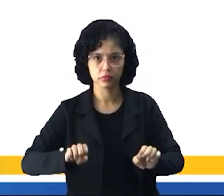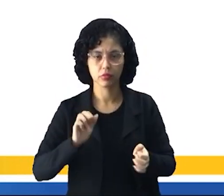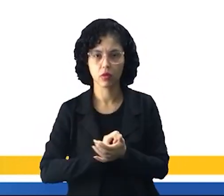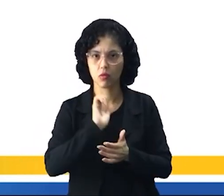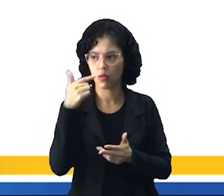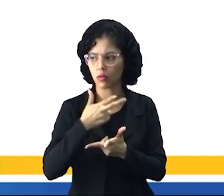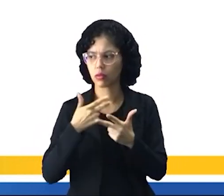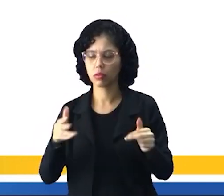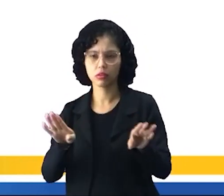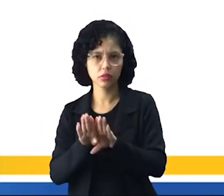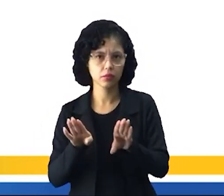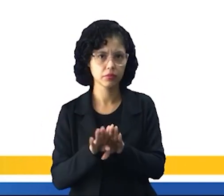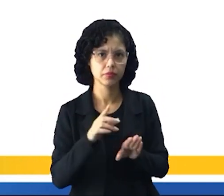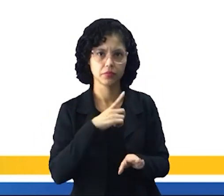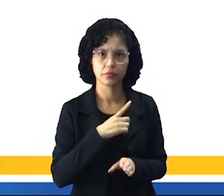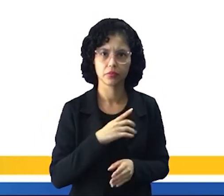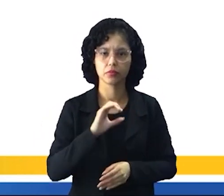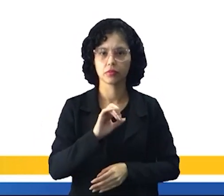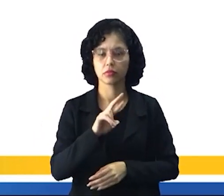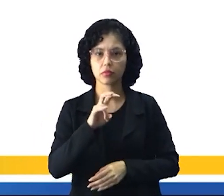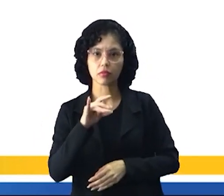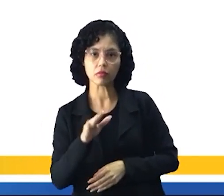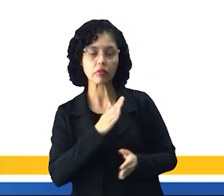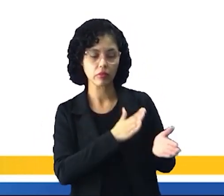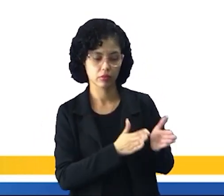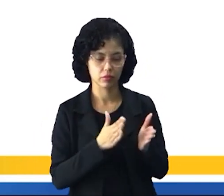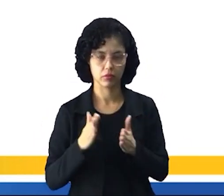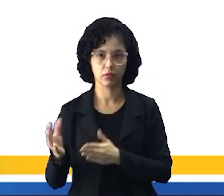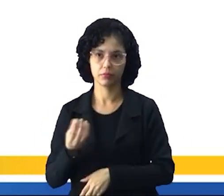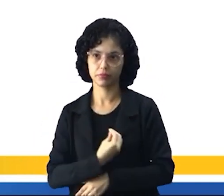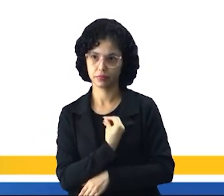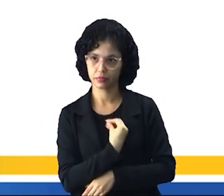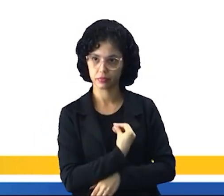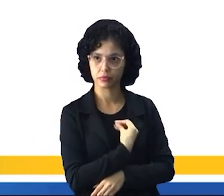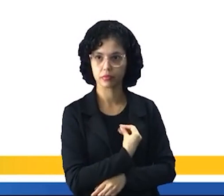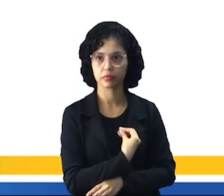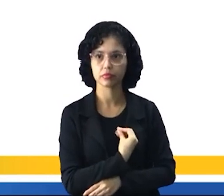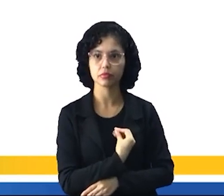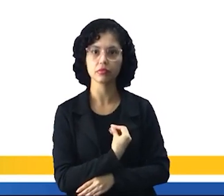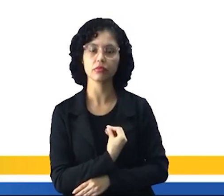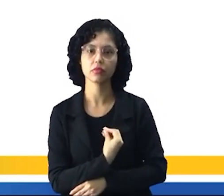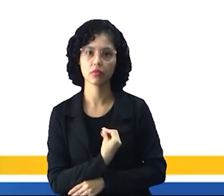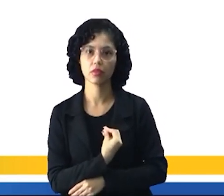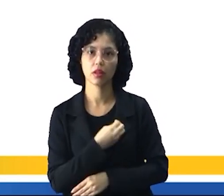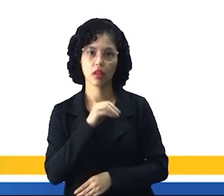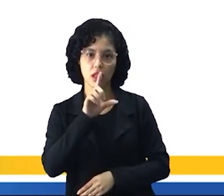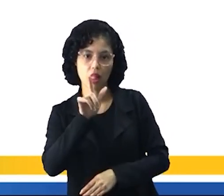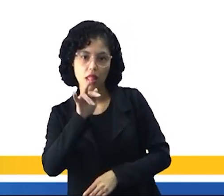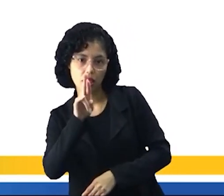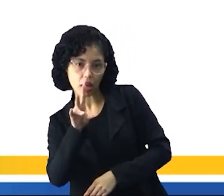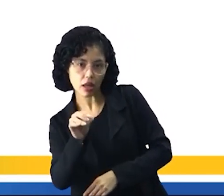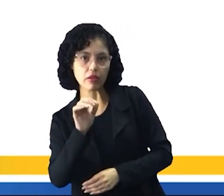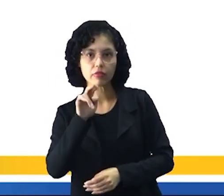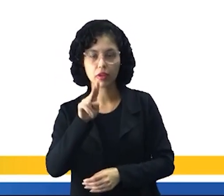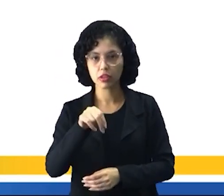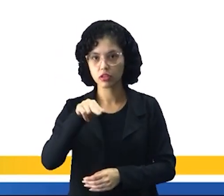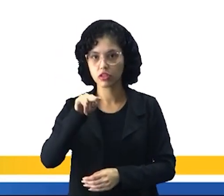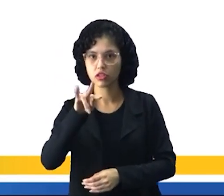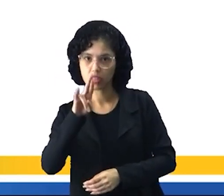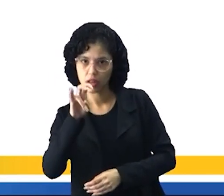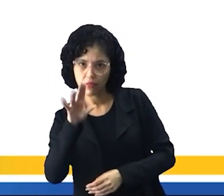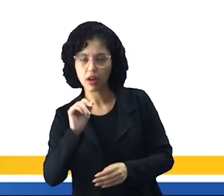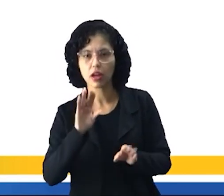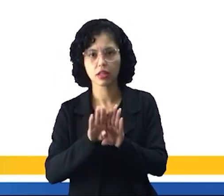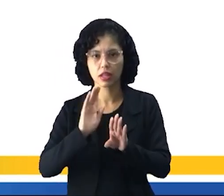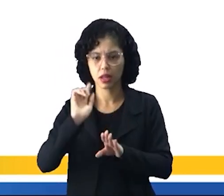Uma outra coisa que a gente tem, esses organismos com fase de vida, né? Em larva, ninfa, pulpa, então